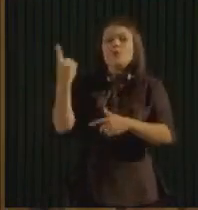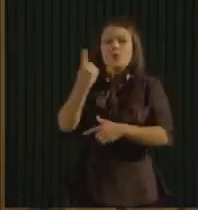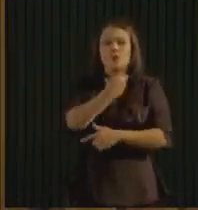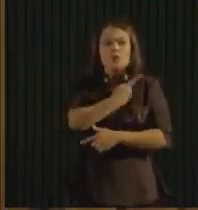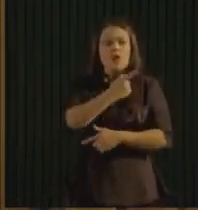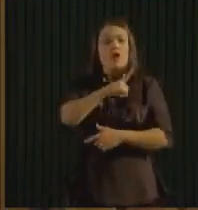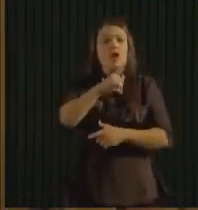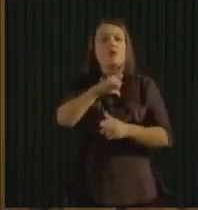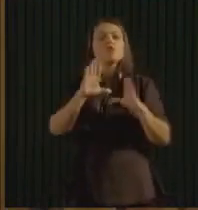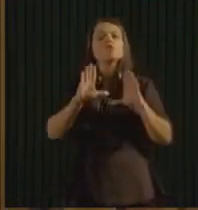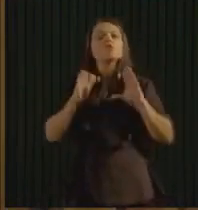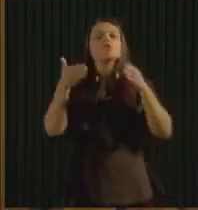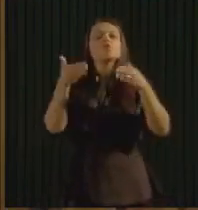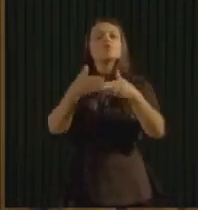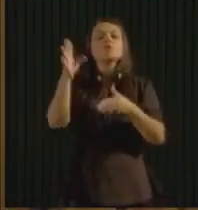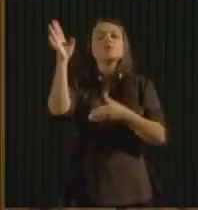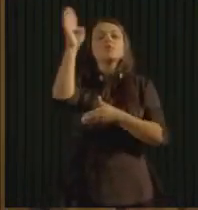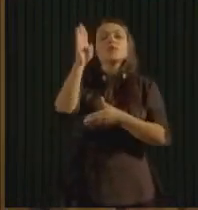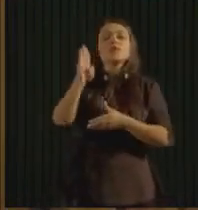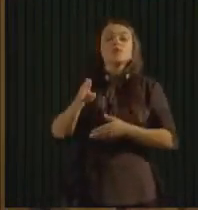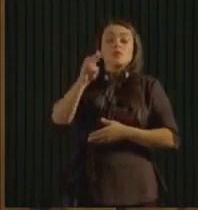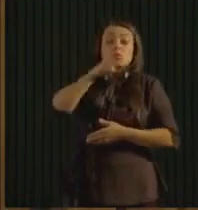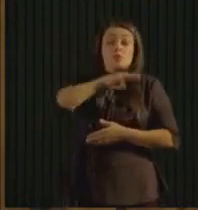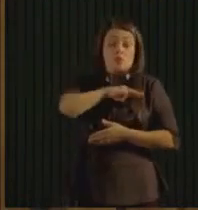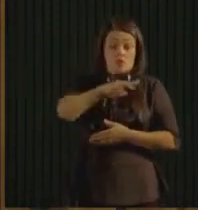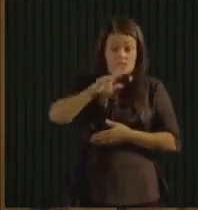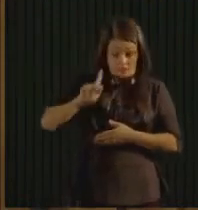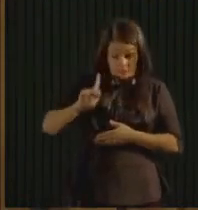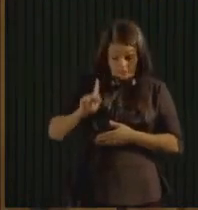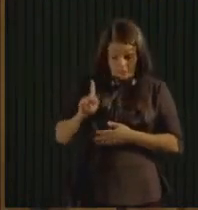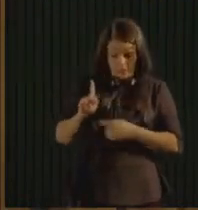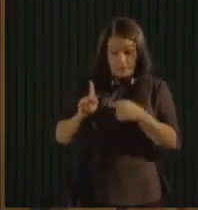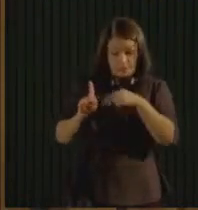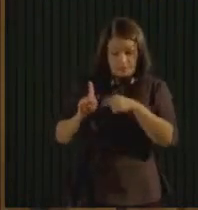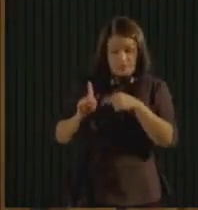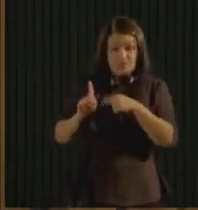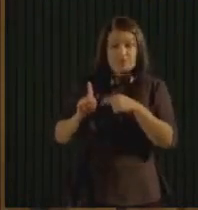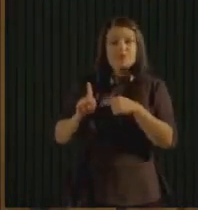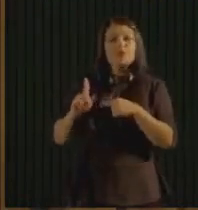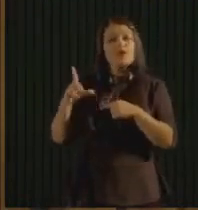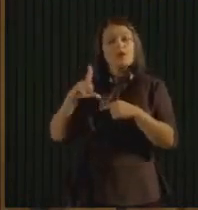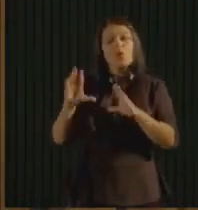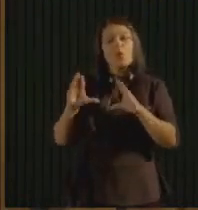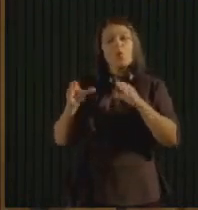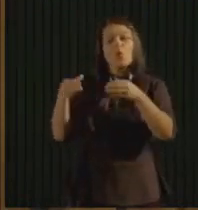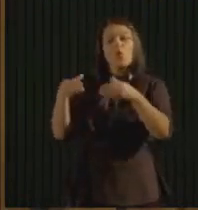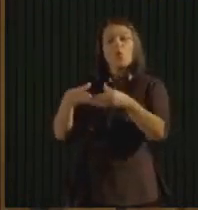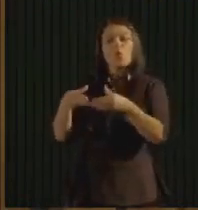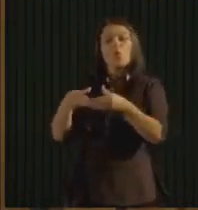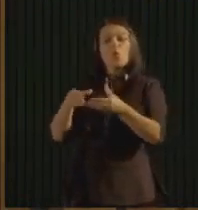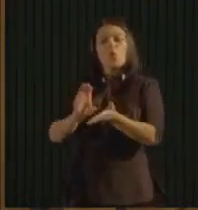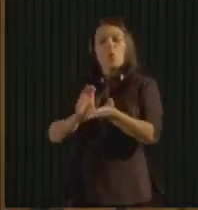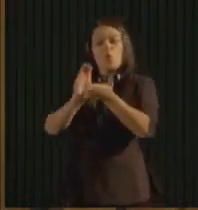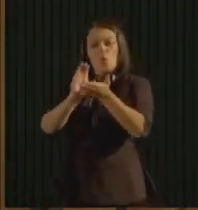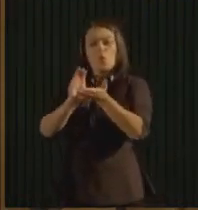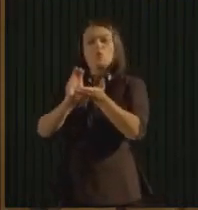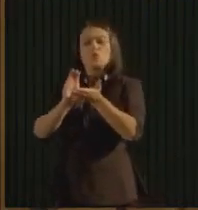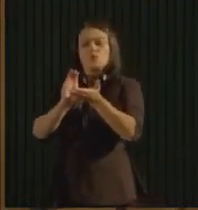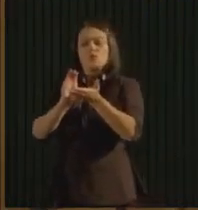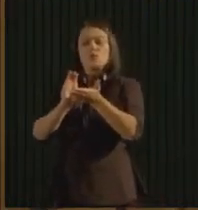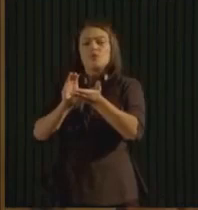Nacional do Ministério Público. Esse conselho tem uma comissão de meio ambiente